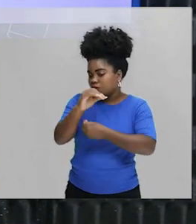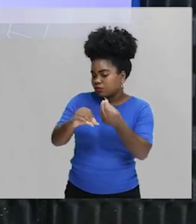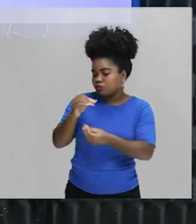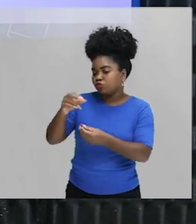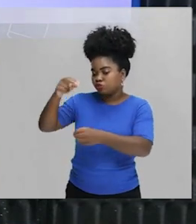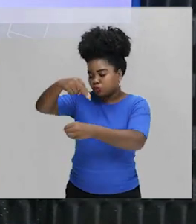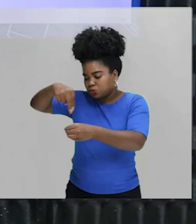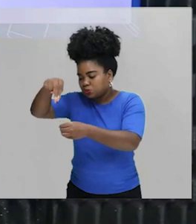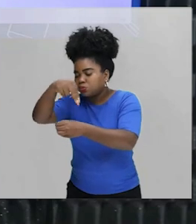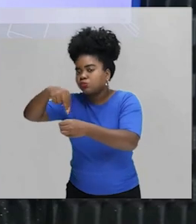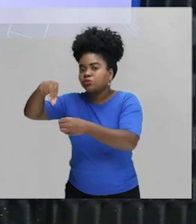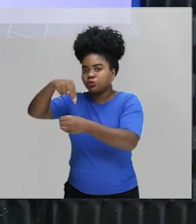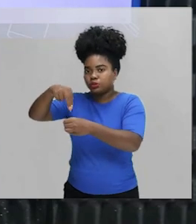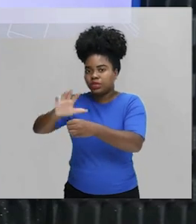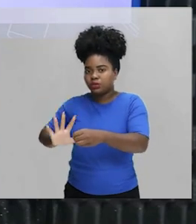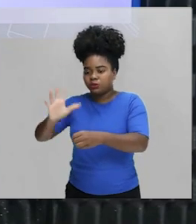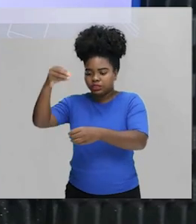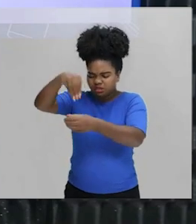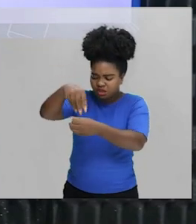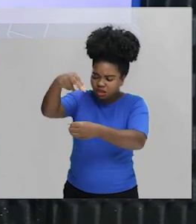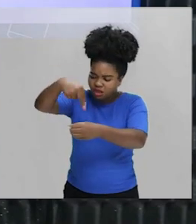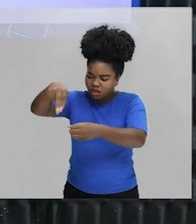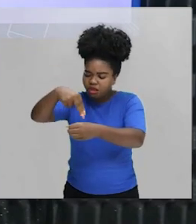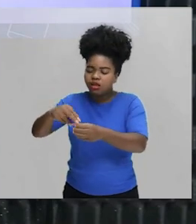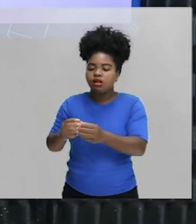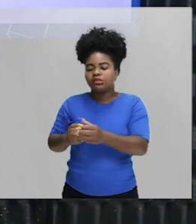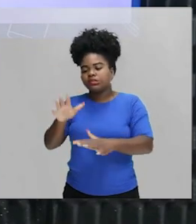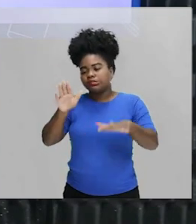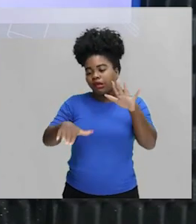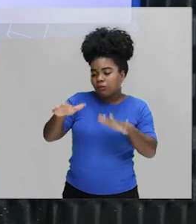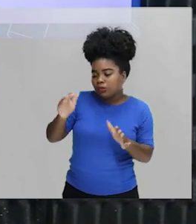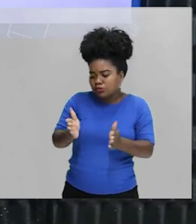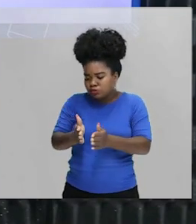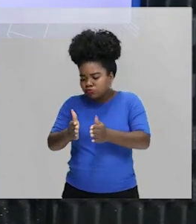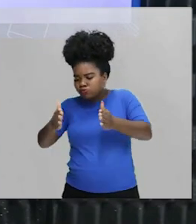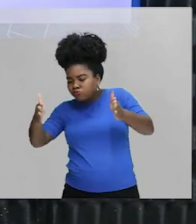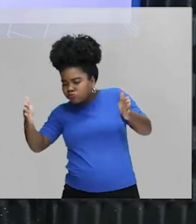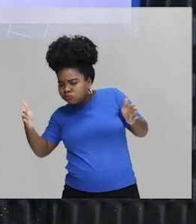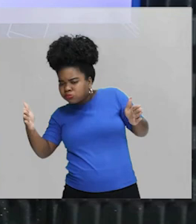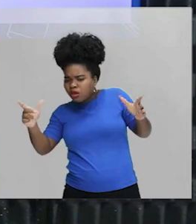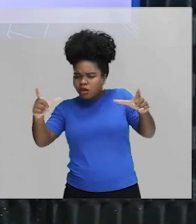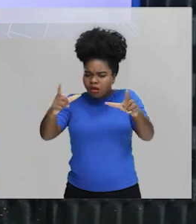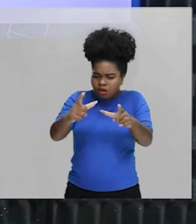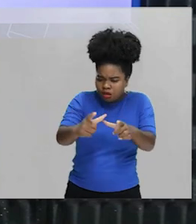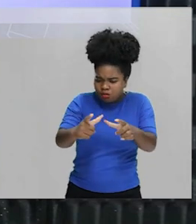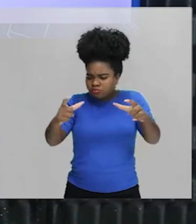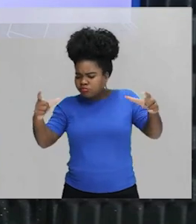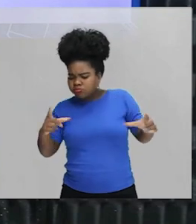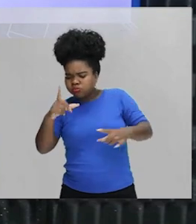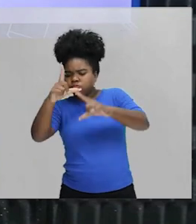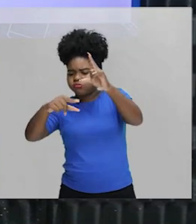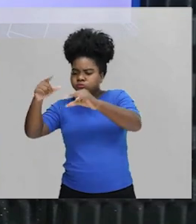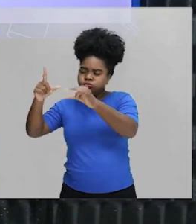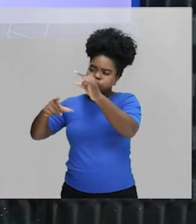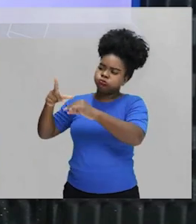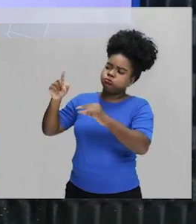núcleos Ok dependendo do tamanho dessa estrela ela for uma estrela grande for uma